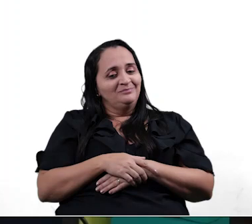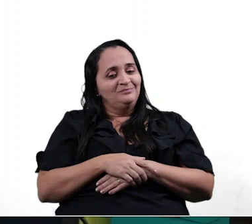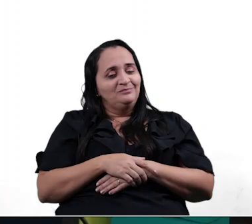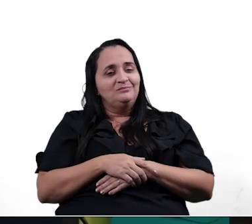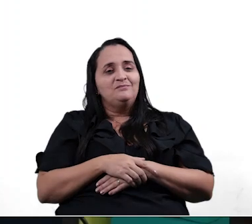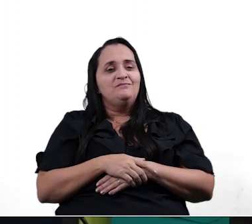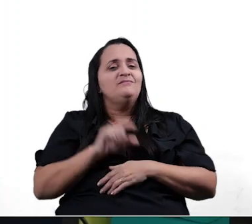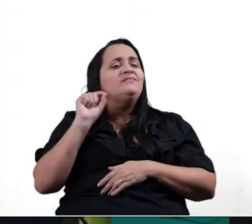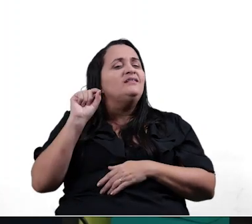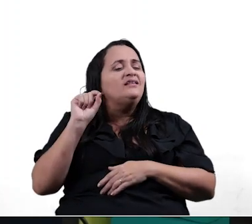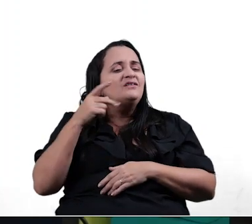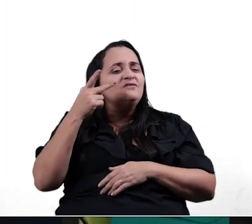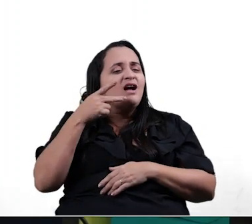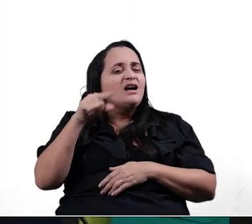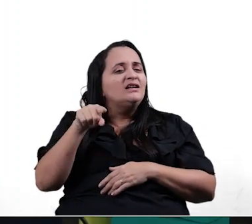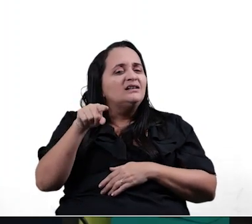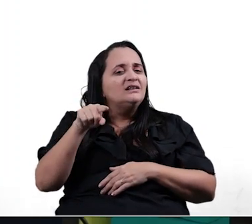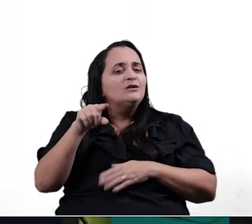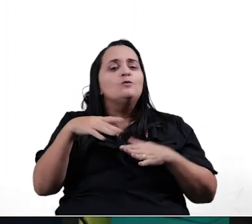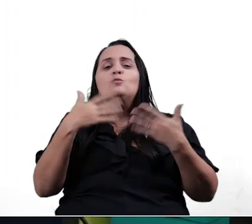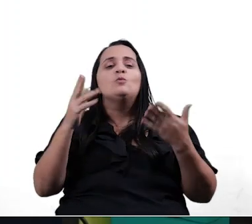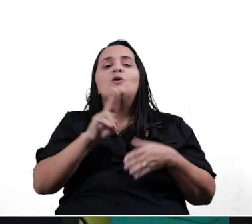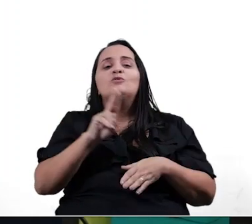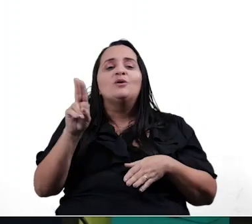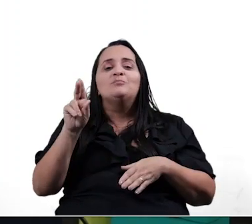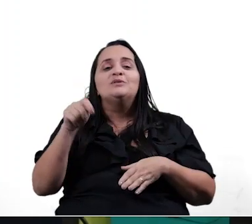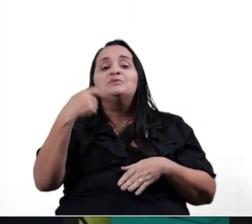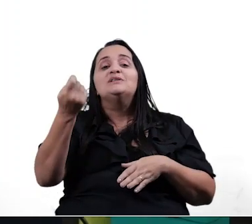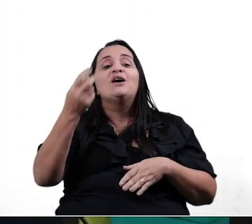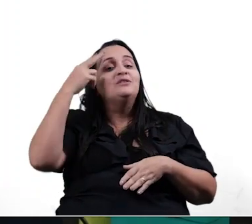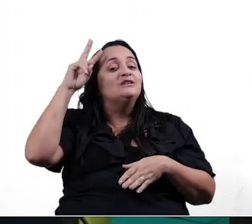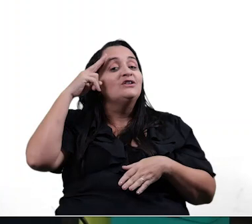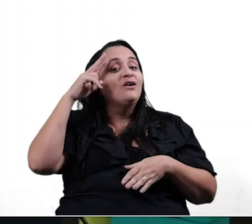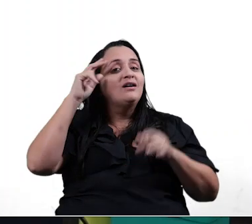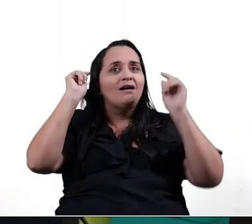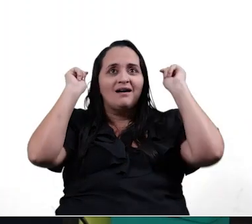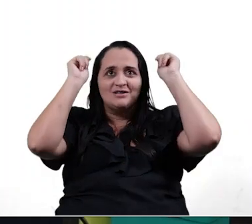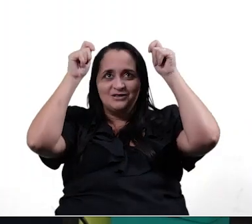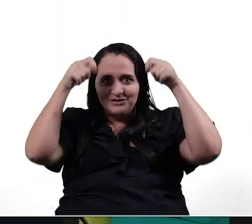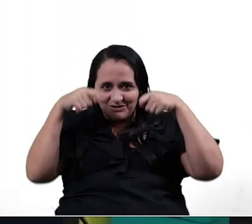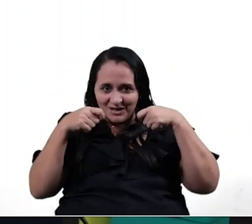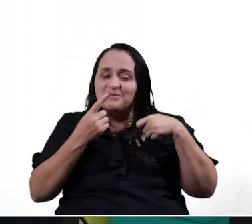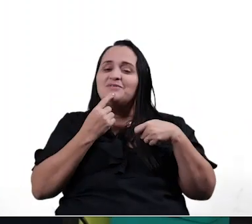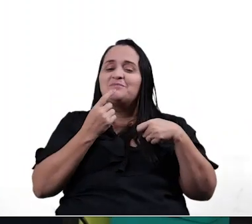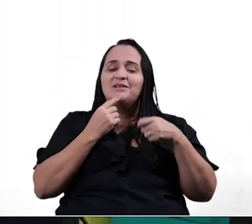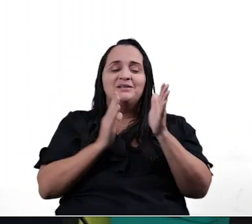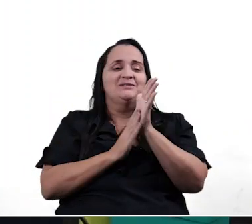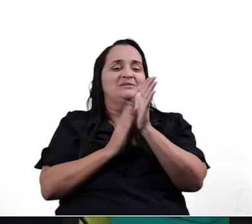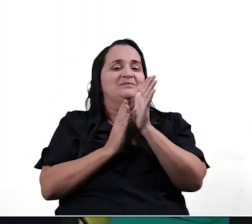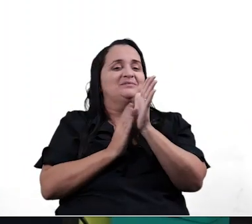Me digam, qual é o nome da história? Chapeuzinho Vermelho. Ê, vocês estão